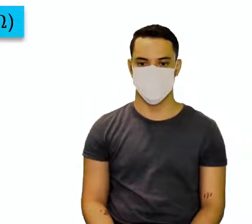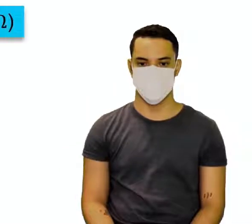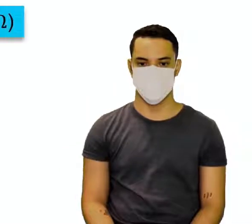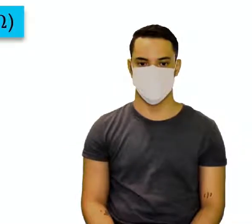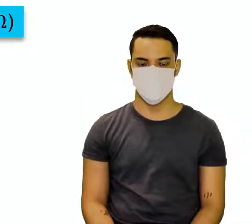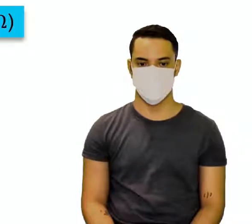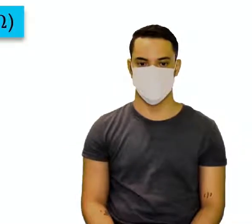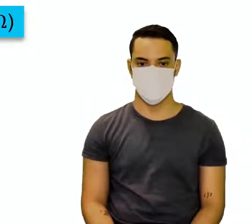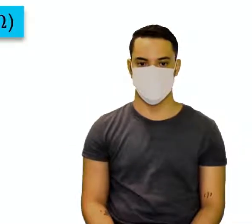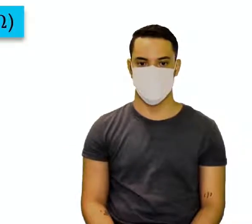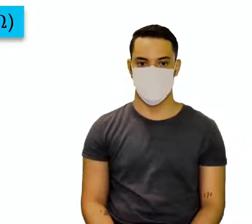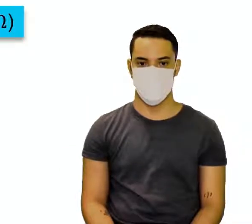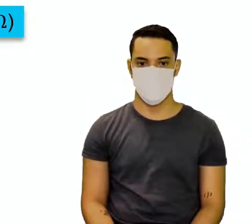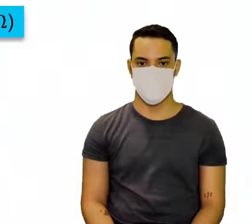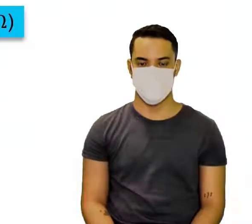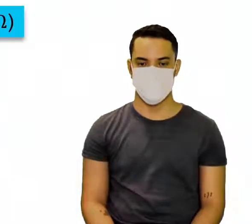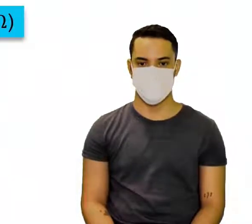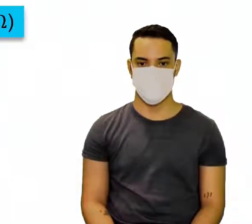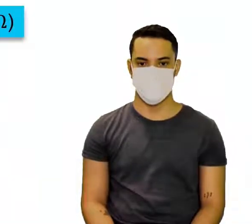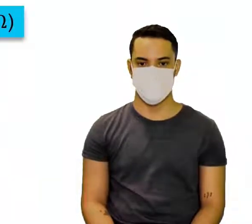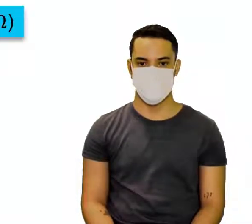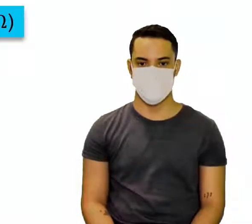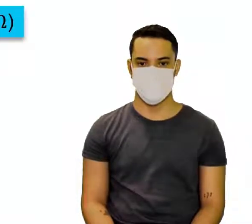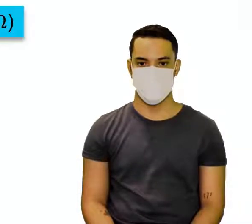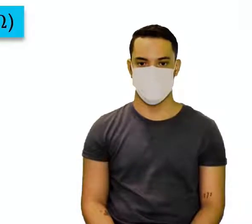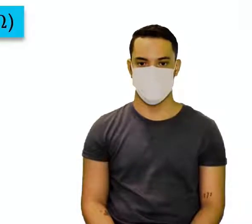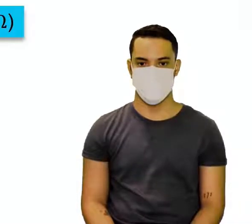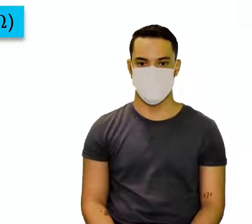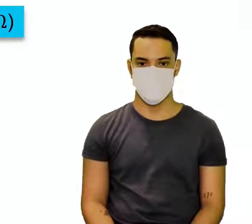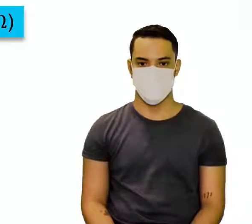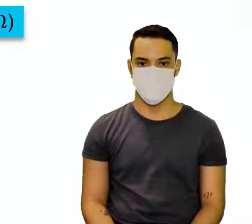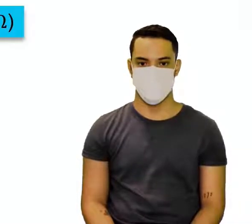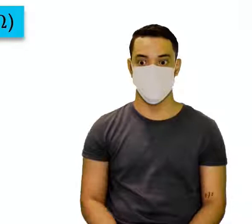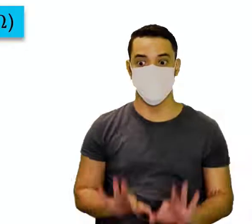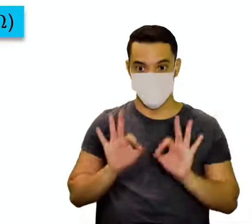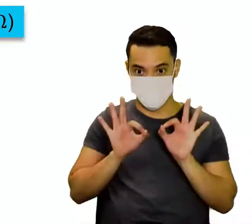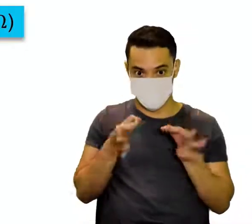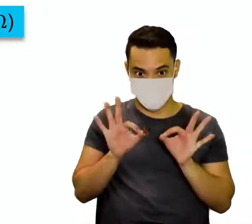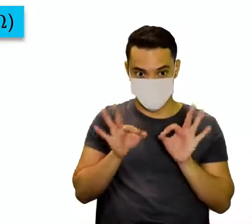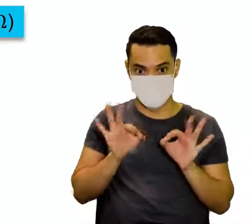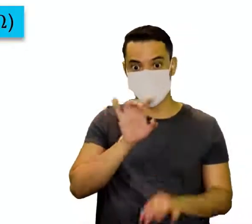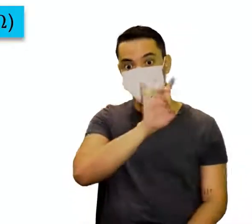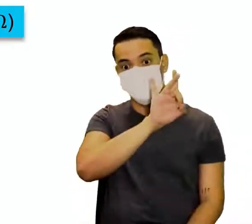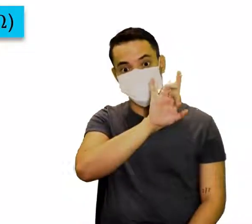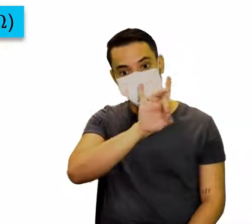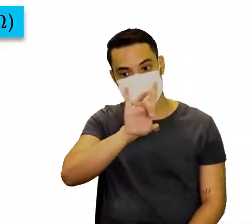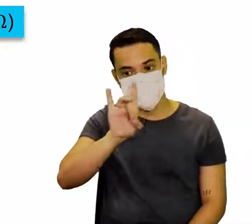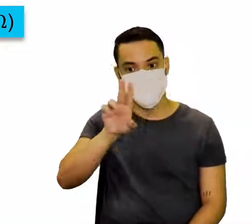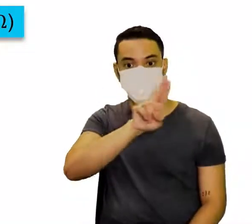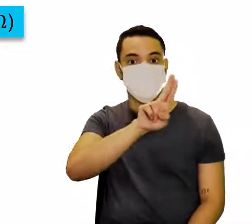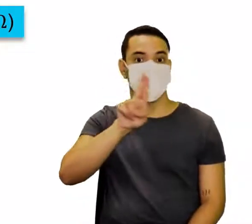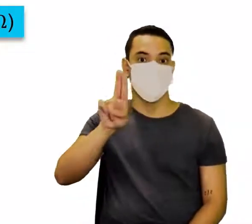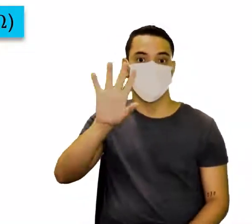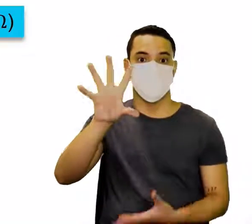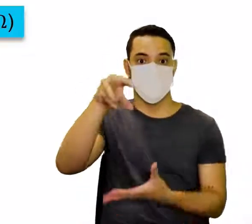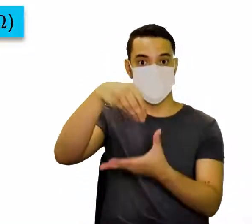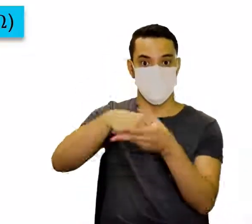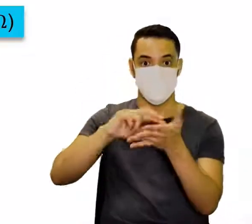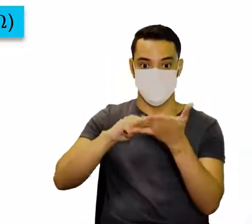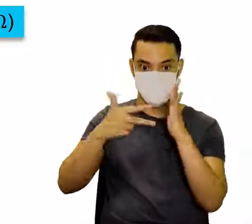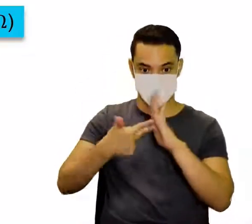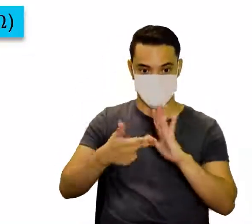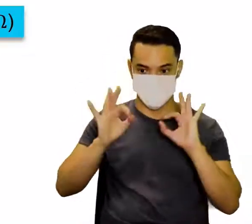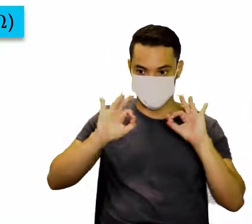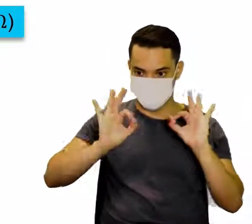resistência elétrica, e o que eu falei? Corrente elétrica. Entendido, pessoal? Então